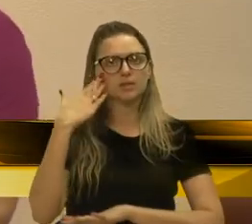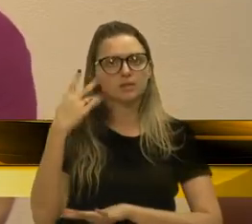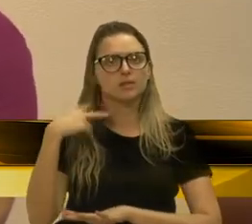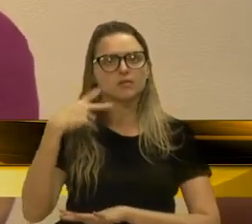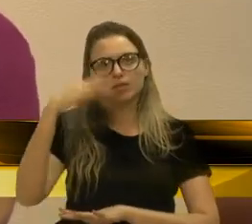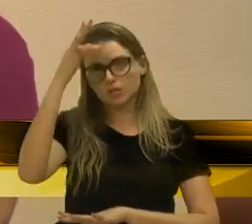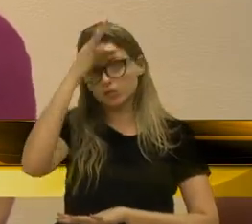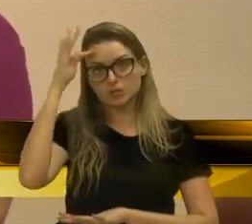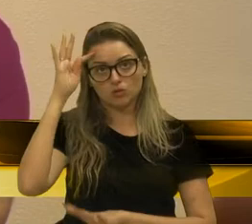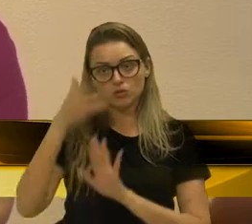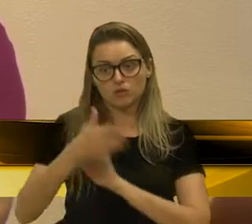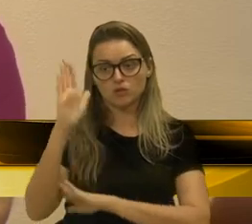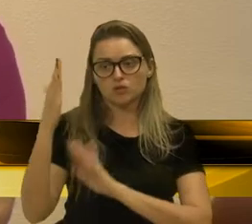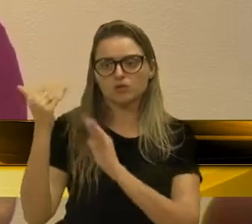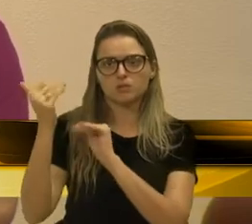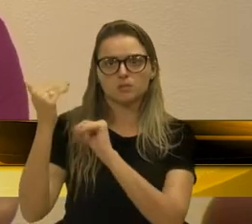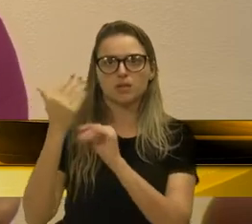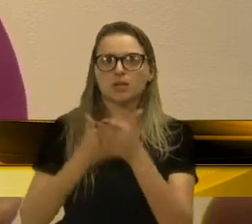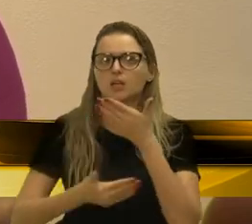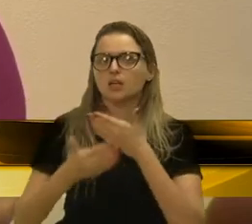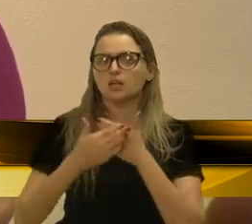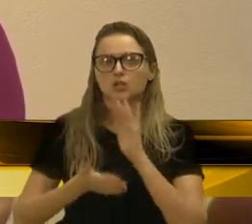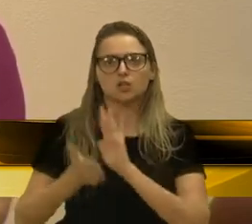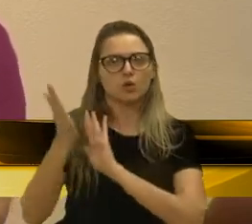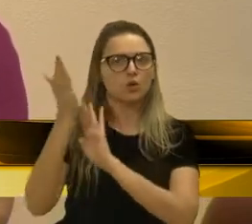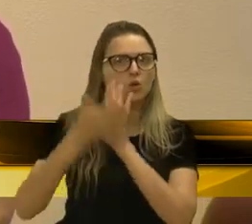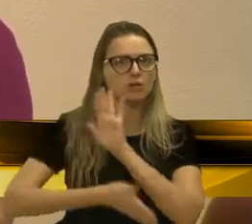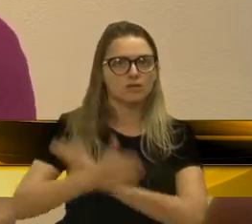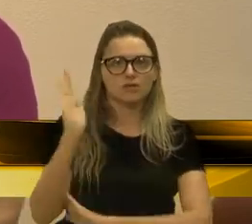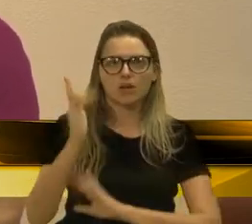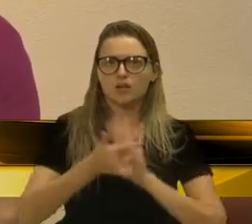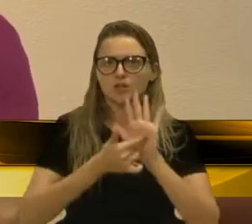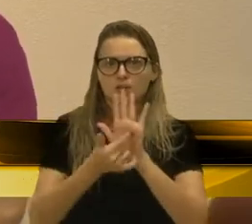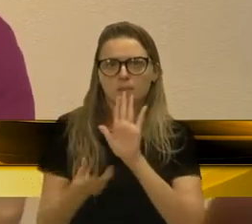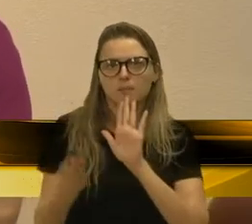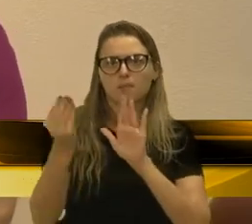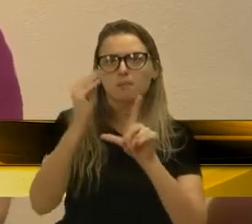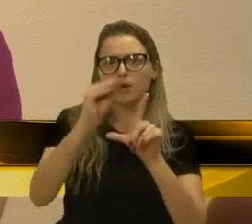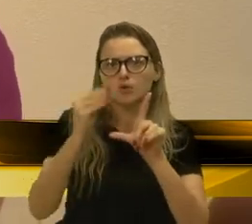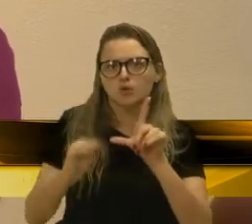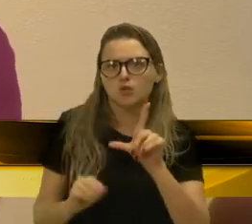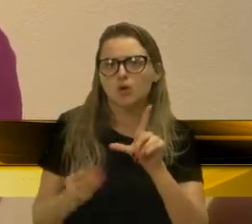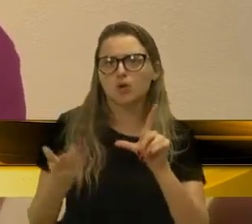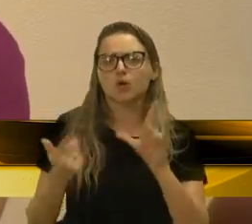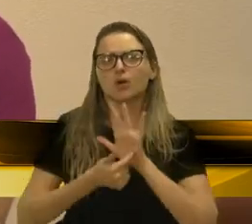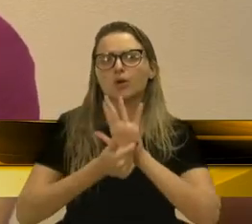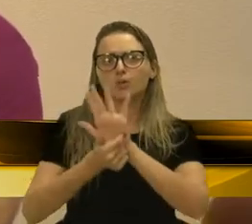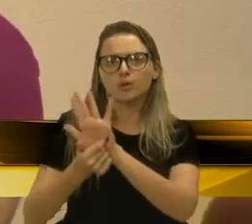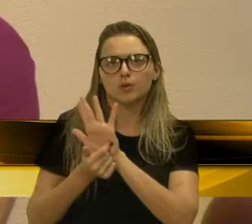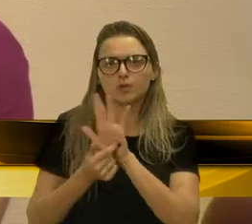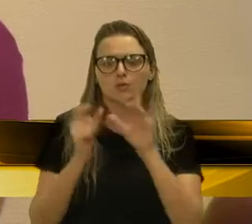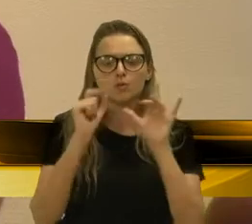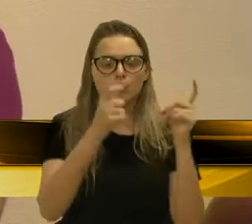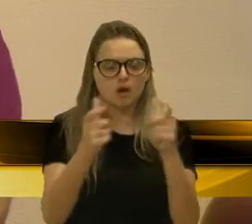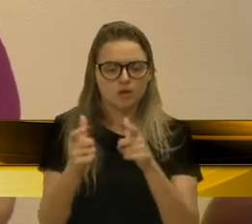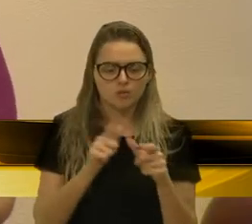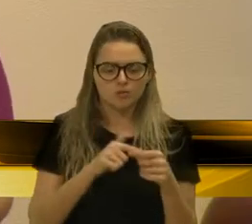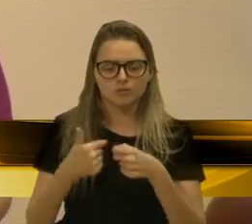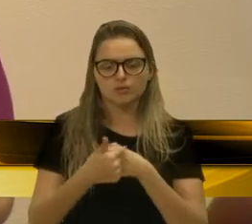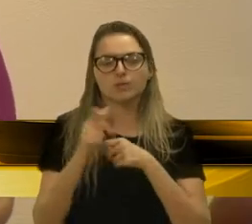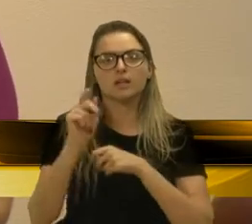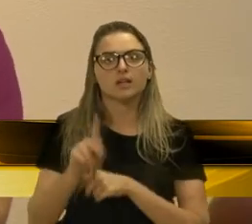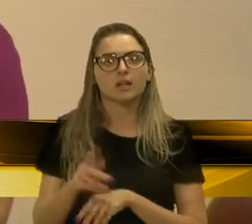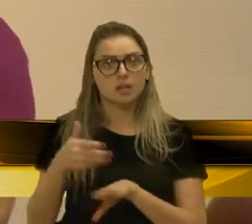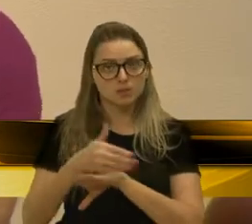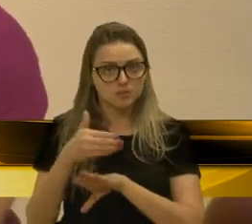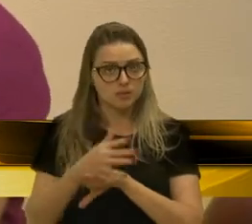viajou para a Espanha e durante toda a viagem dele, ele postou, trouxe informações, apresentou onde ele estava, com quem estava, o que